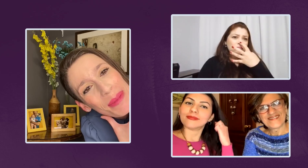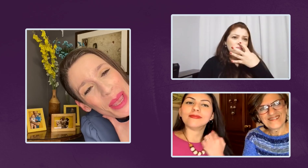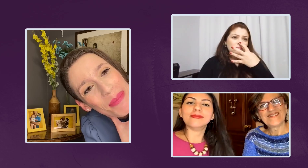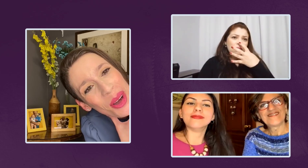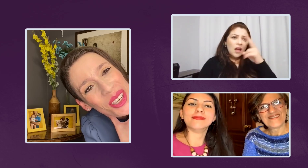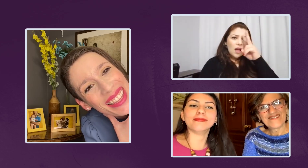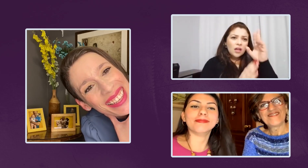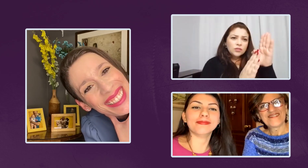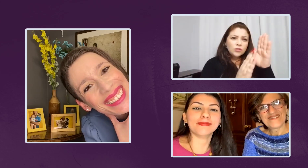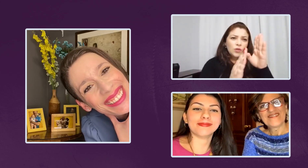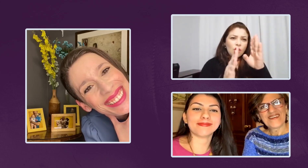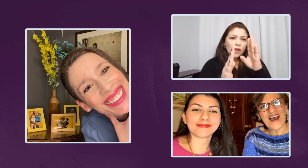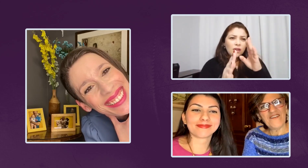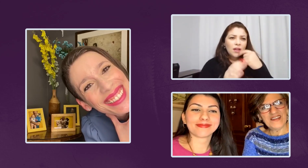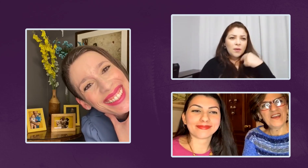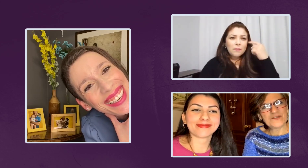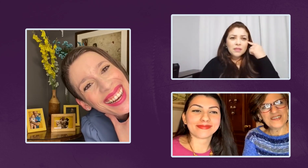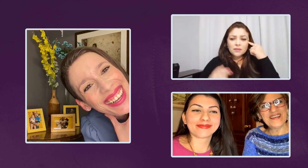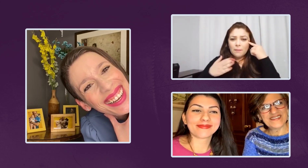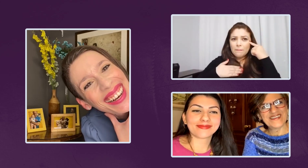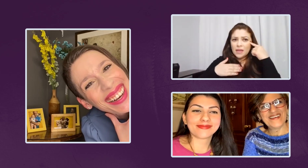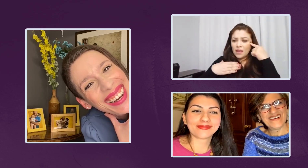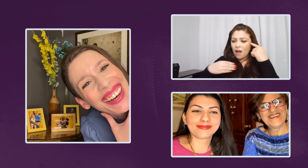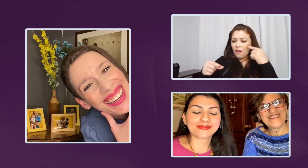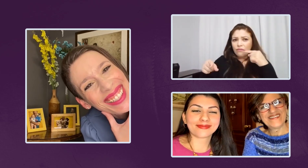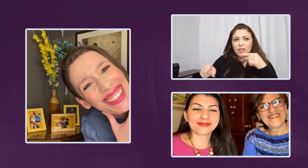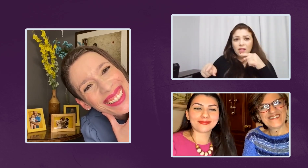filha também pode ter. Vai ter, com certeza.